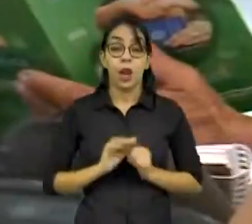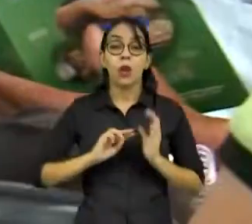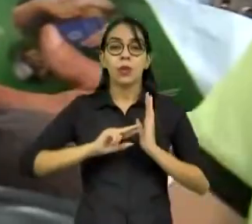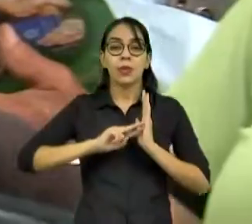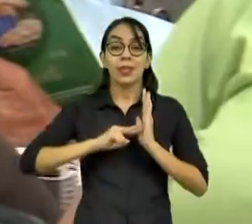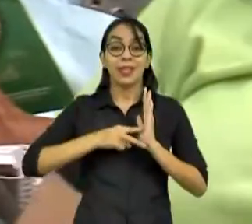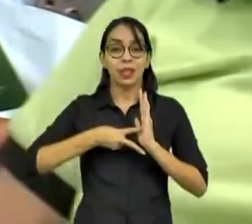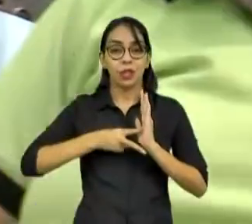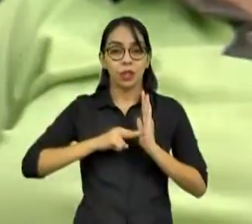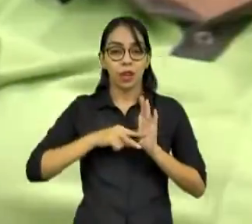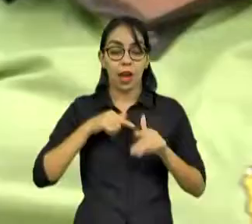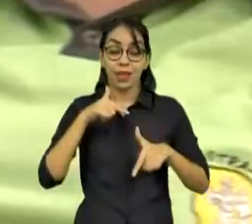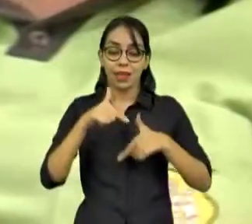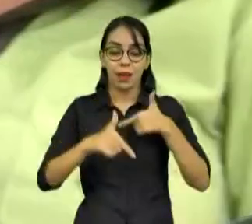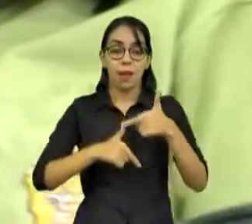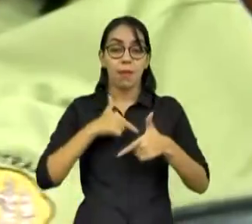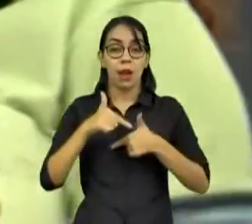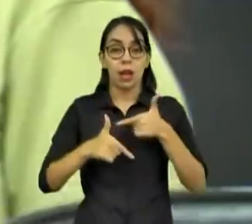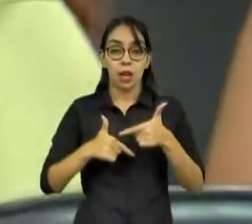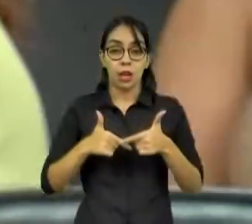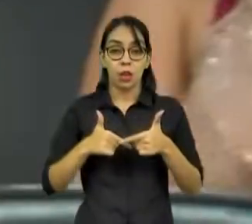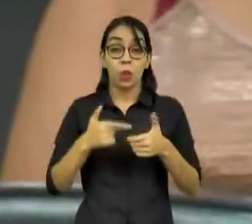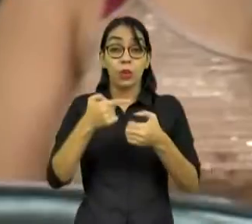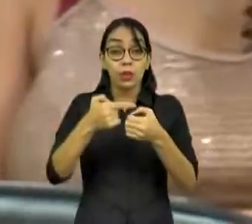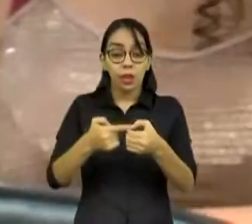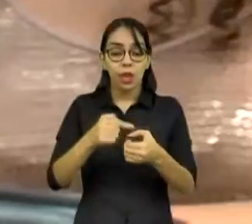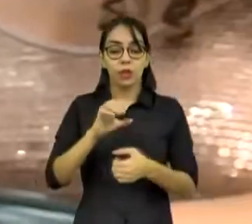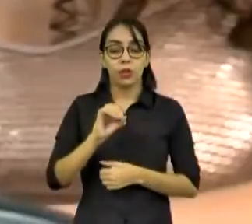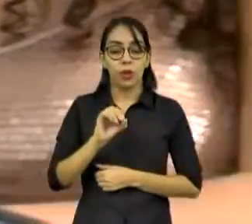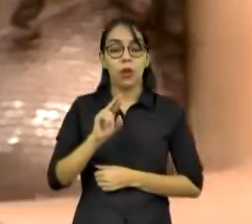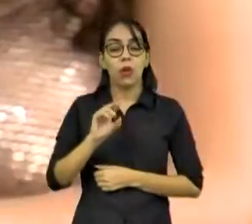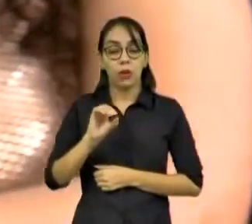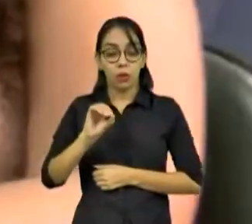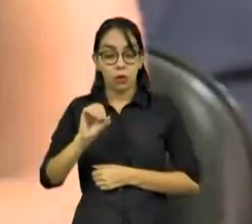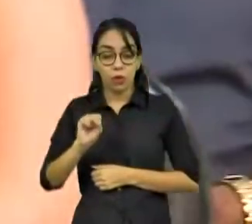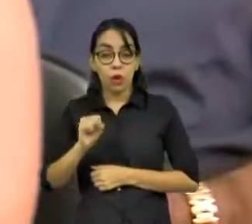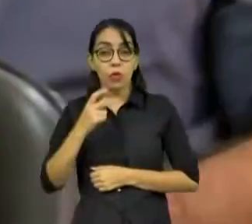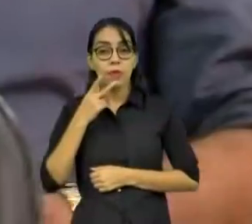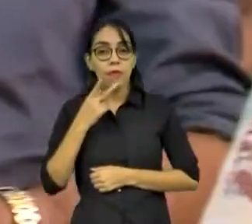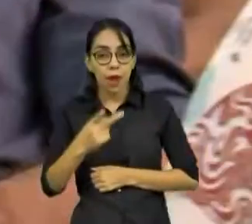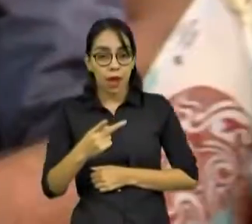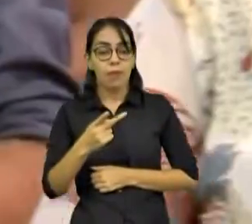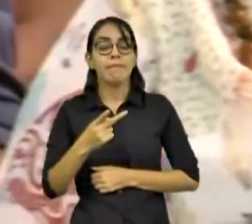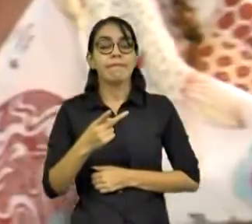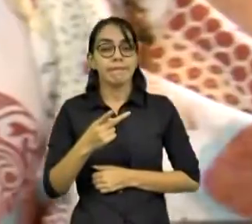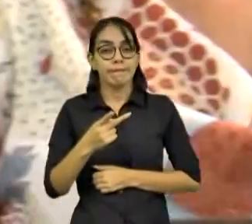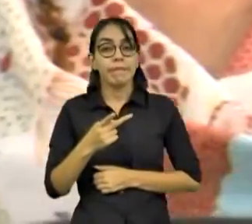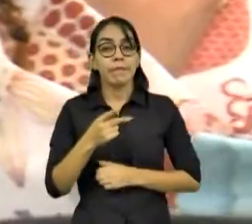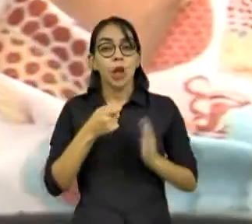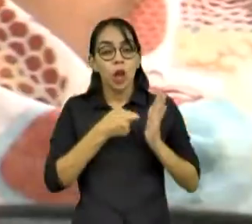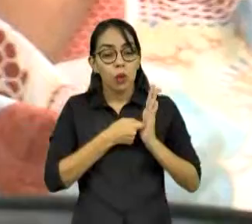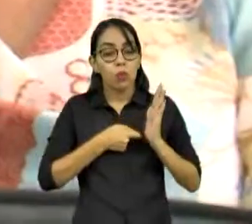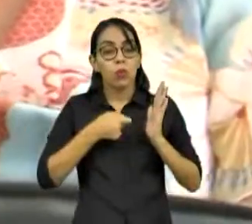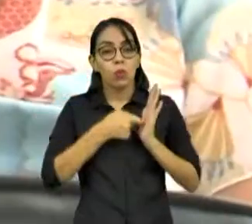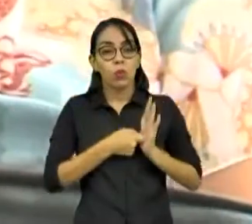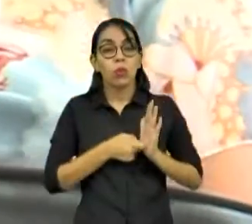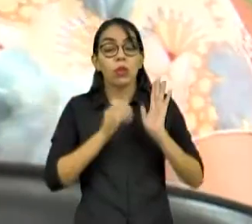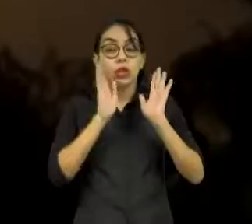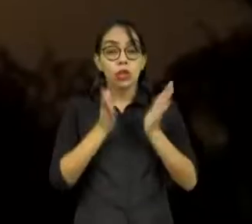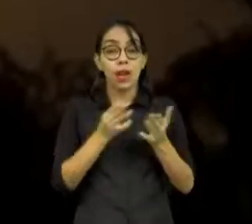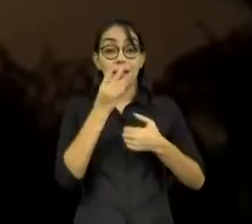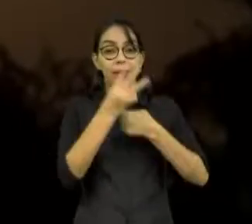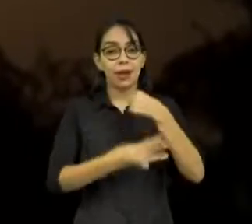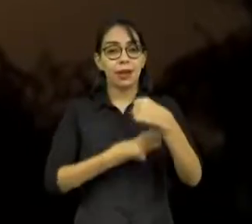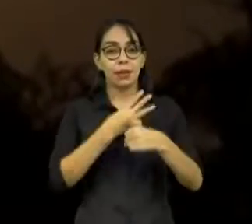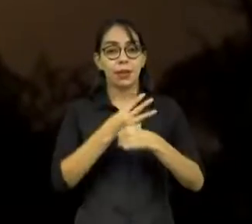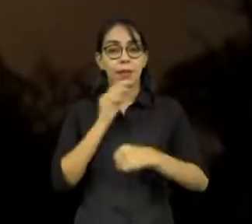de Oroz, uma das principais lutas é com relação à piscicultura, que ficou cerca de 3 anos sem produzir.